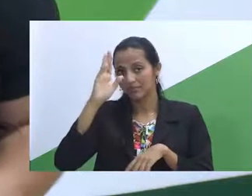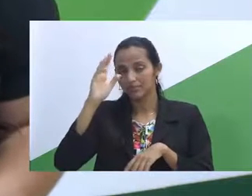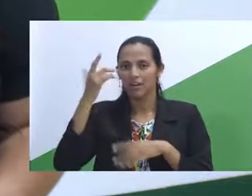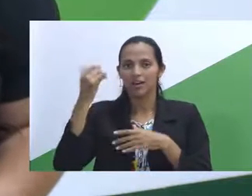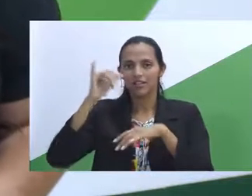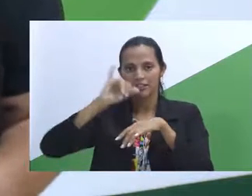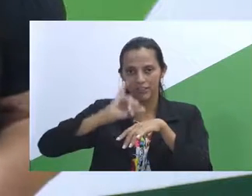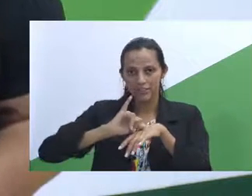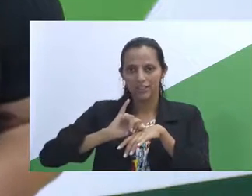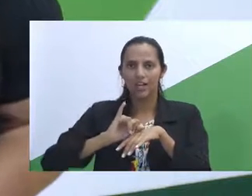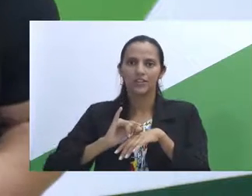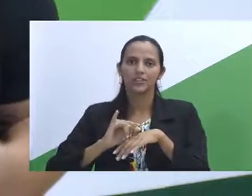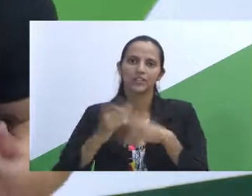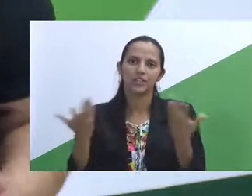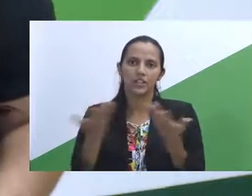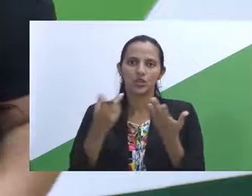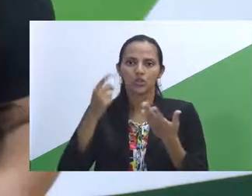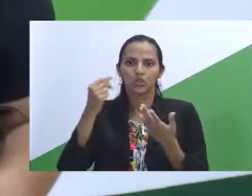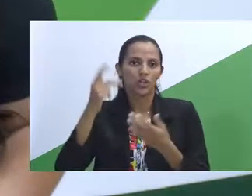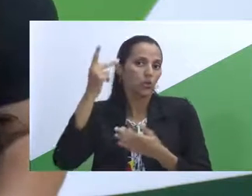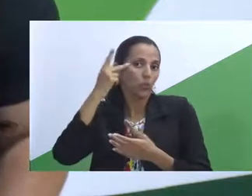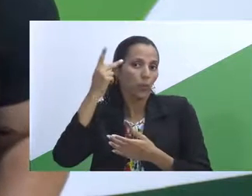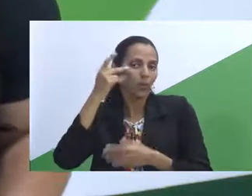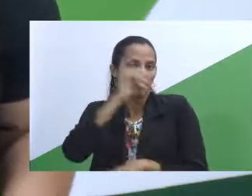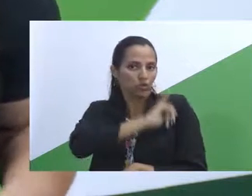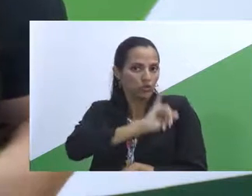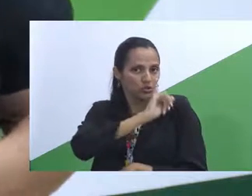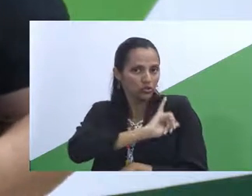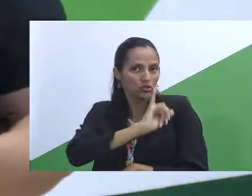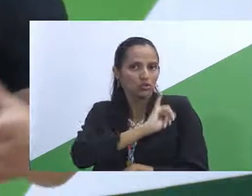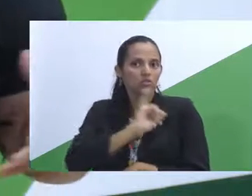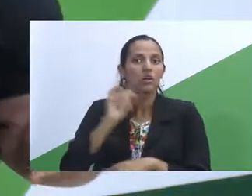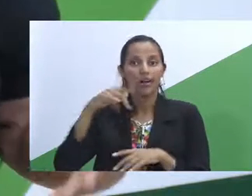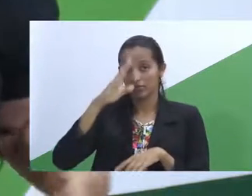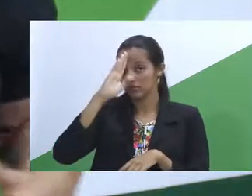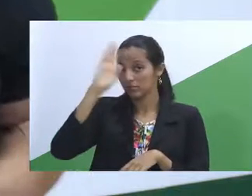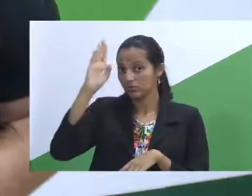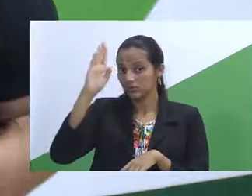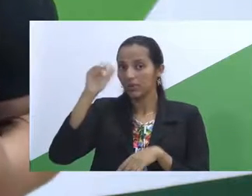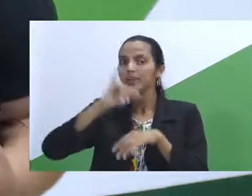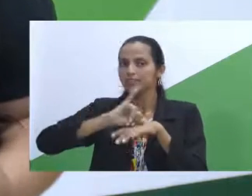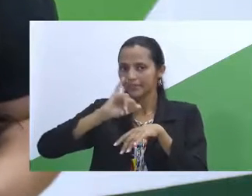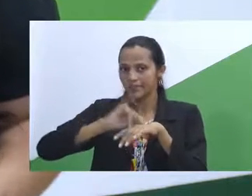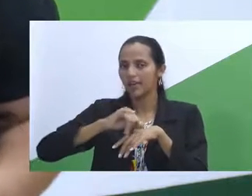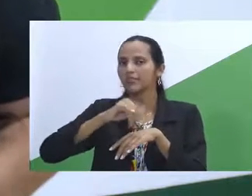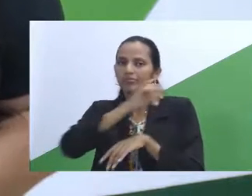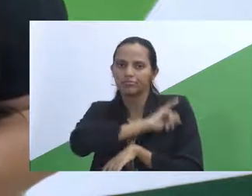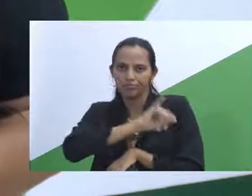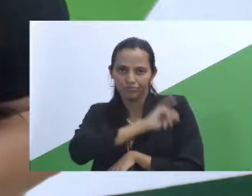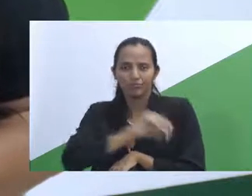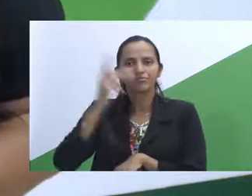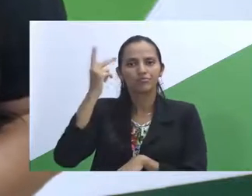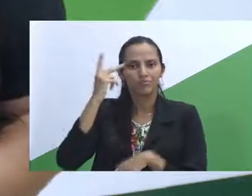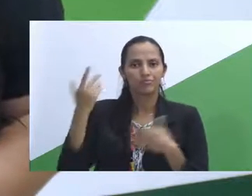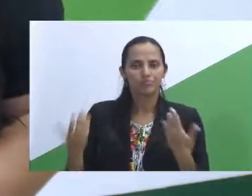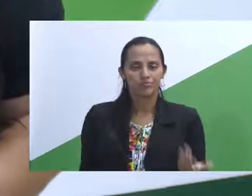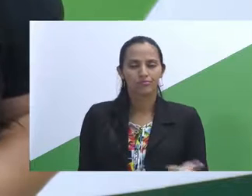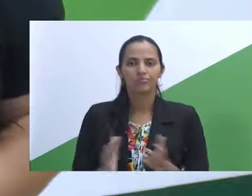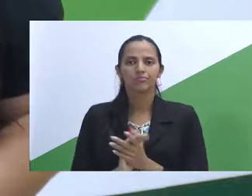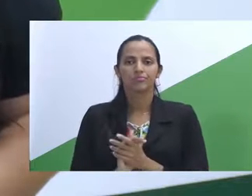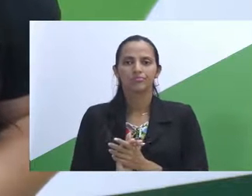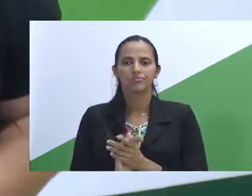que são potências econômicas, como São Paulo e Rio de Janeiro, né? Que são aí os grandes centros nesse período. Então, olha só,